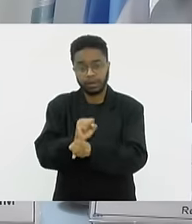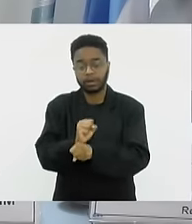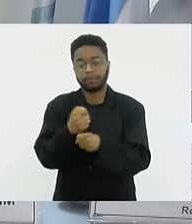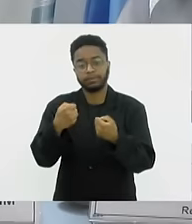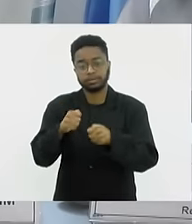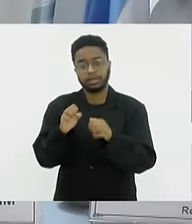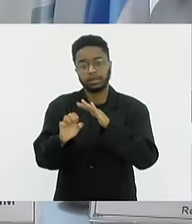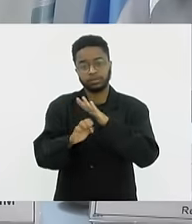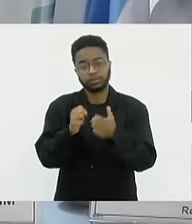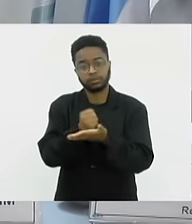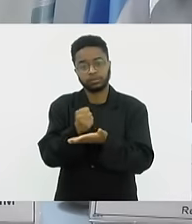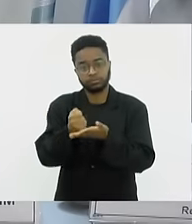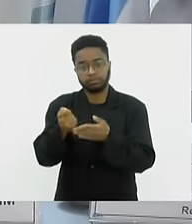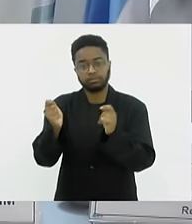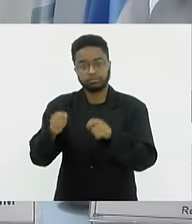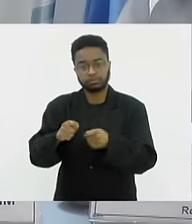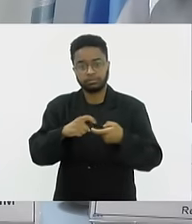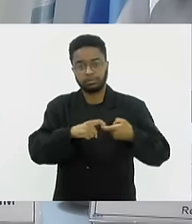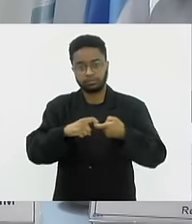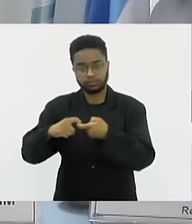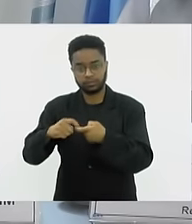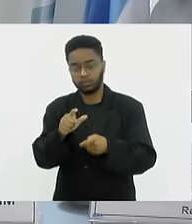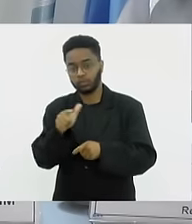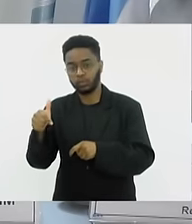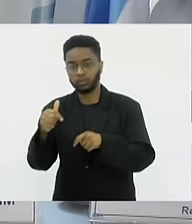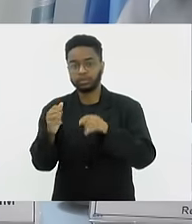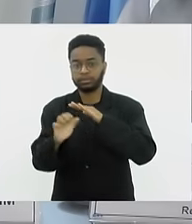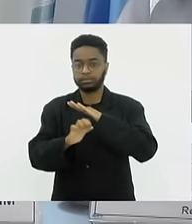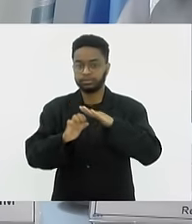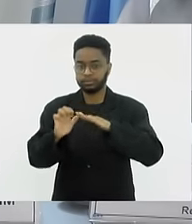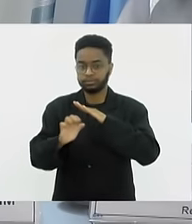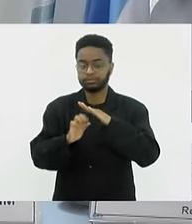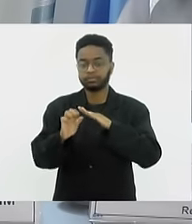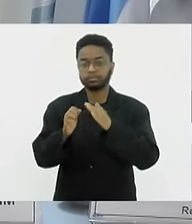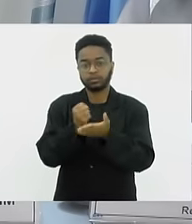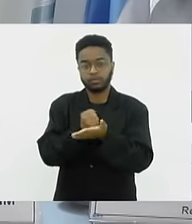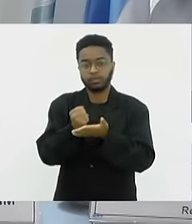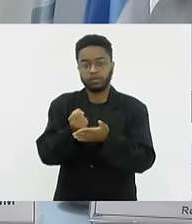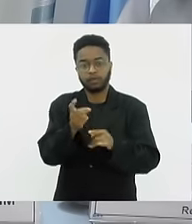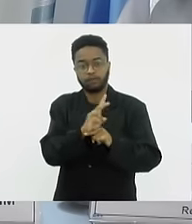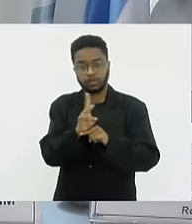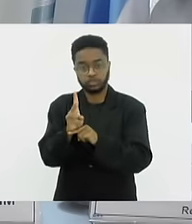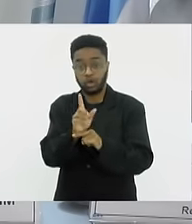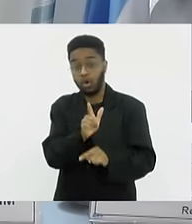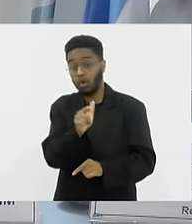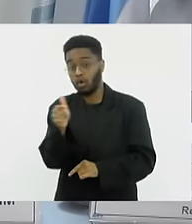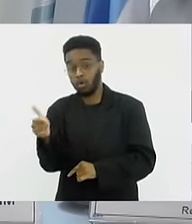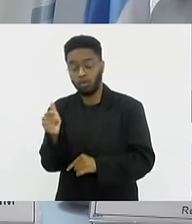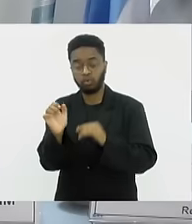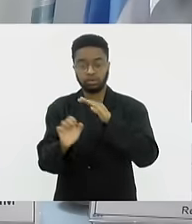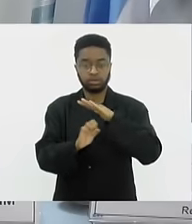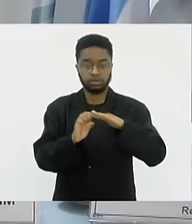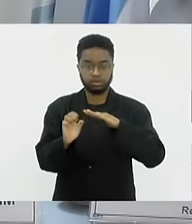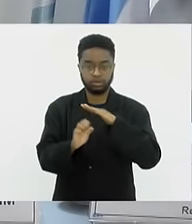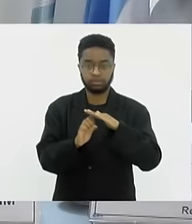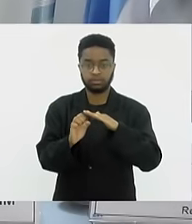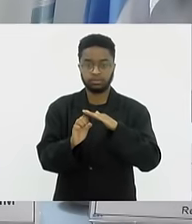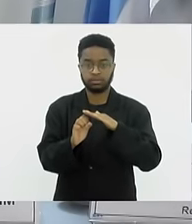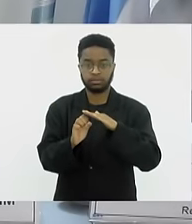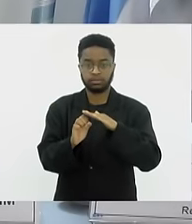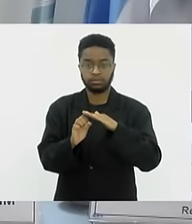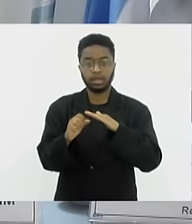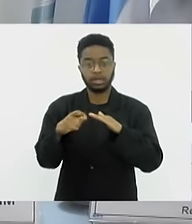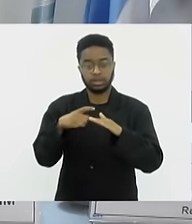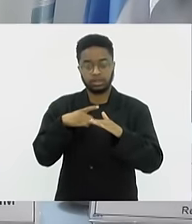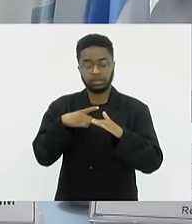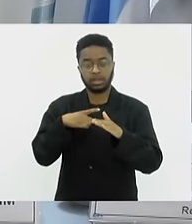contratada para rebocar, uma outra empresa contratada para fazer a guarda e uma outra empresa credenciada